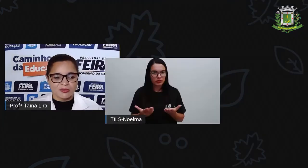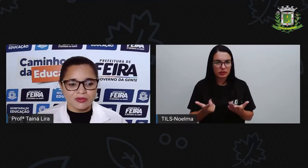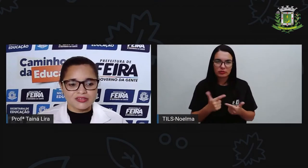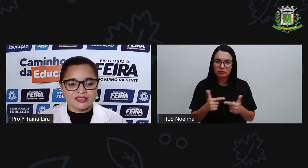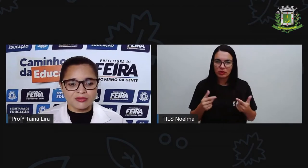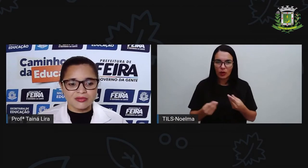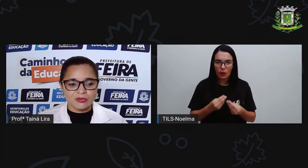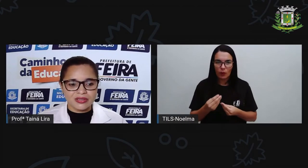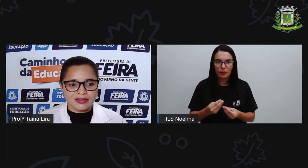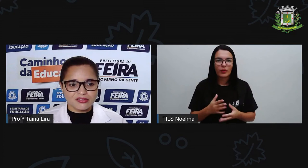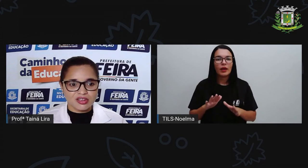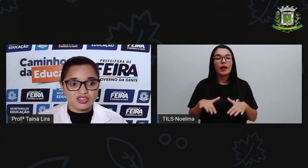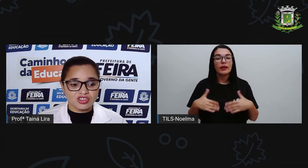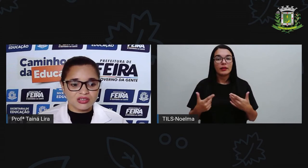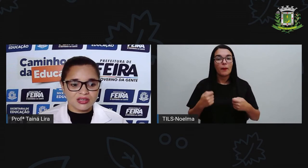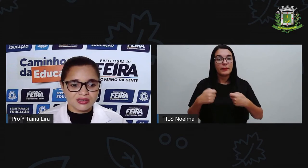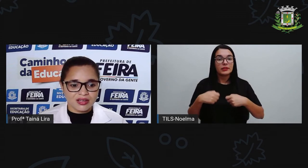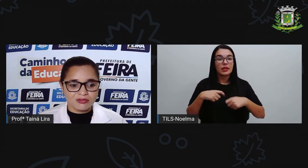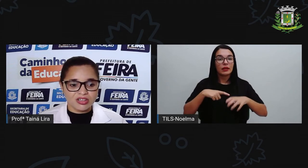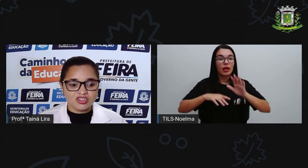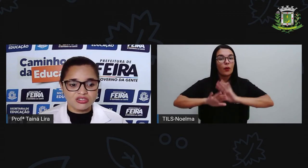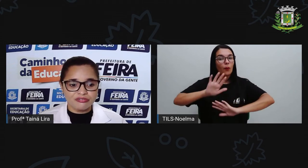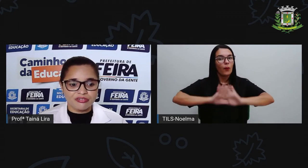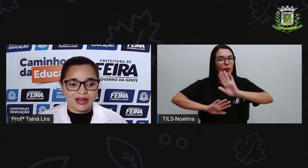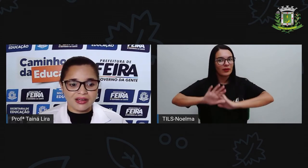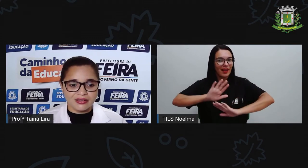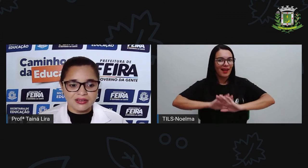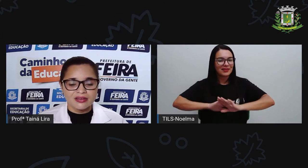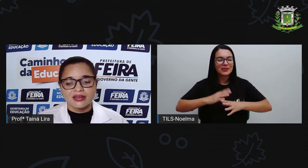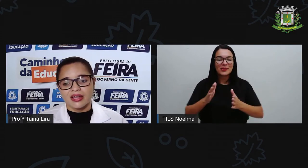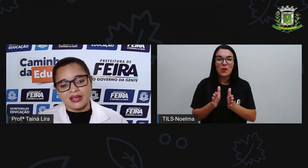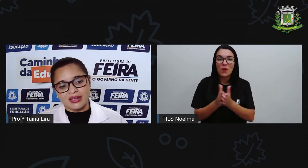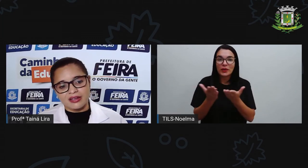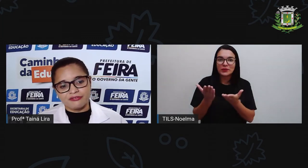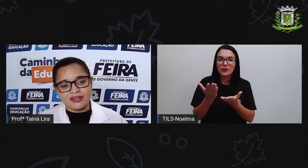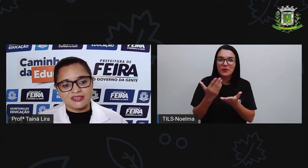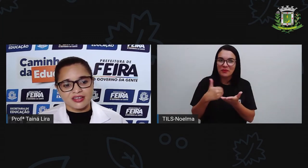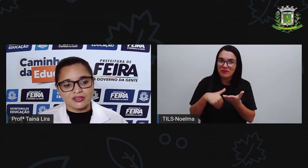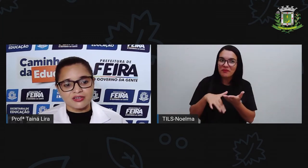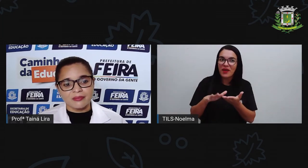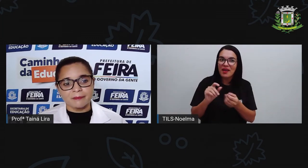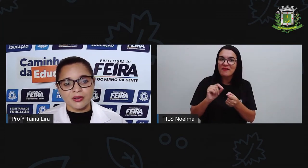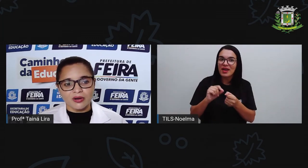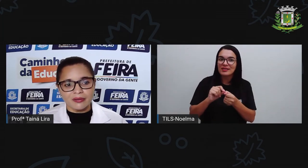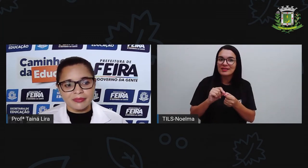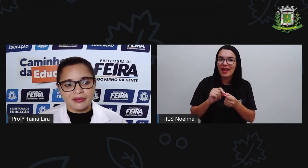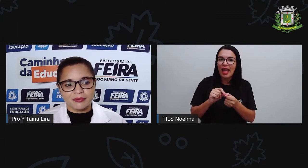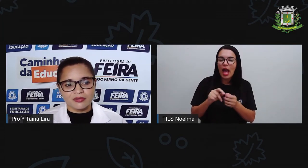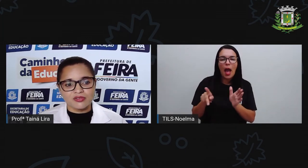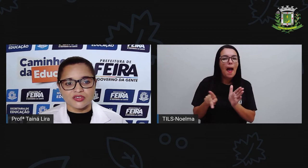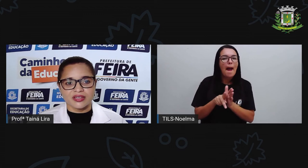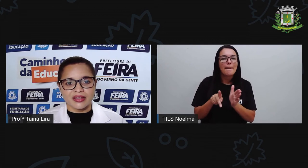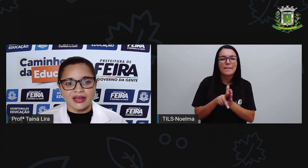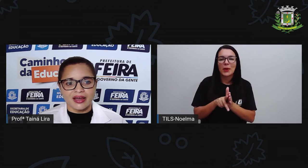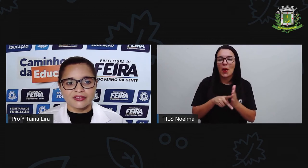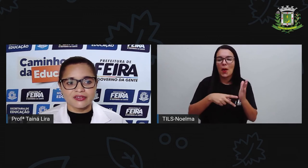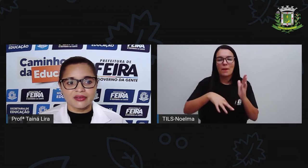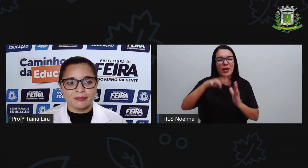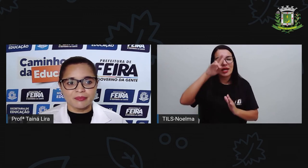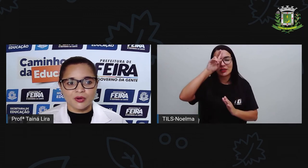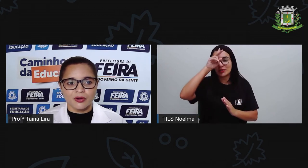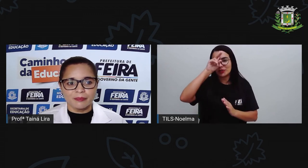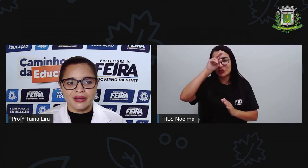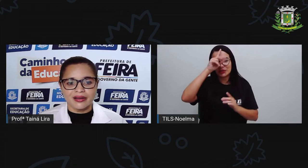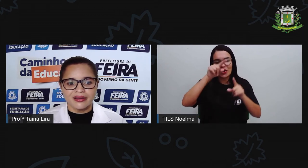Então, são cuidados que a gente tem que ter quando a gente vai fazer a nossa própria, produzir, né, a